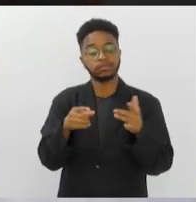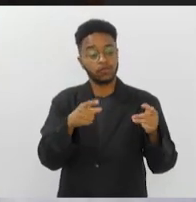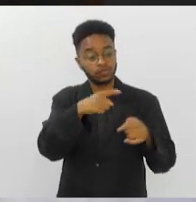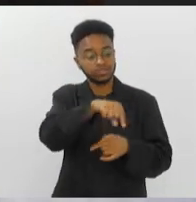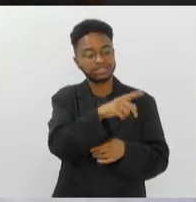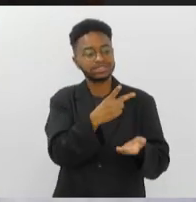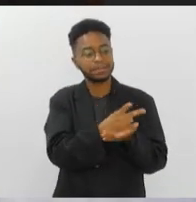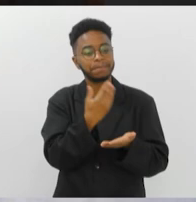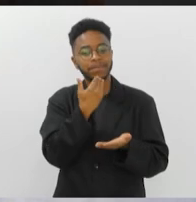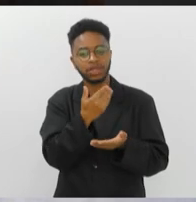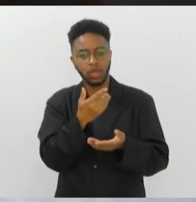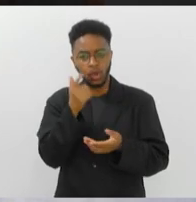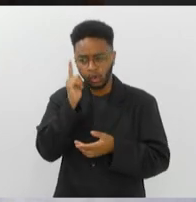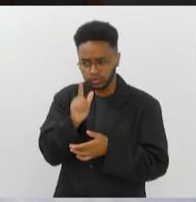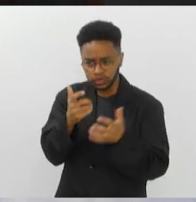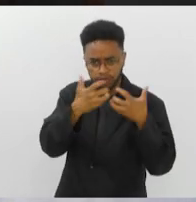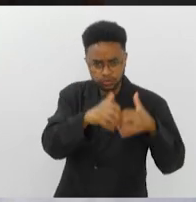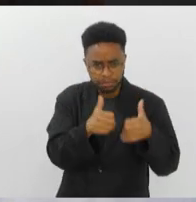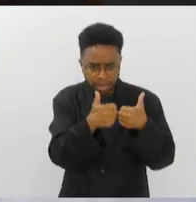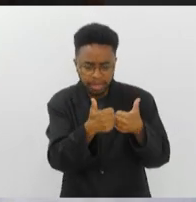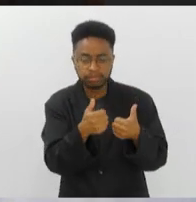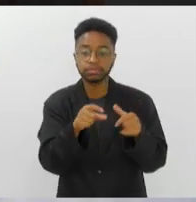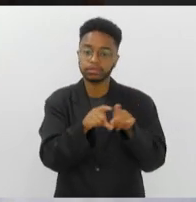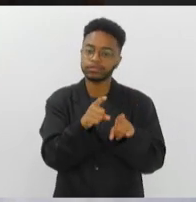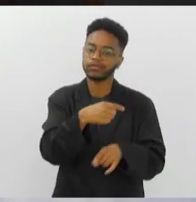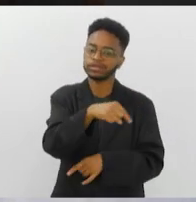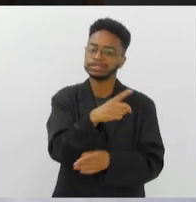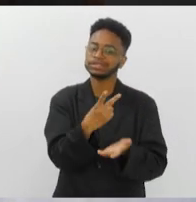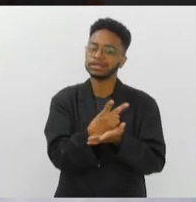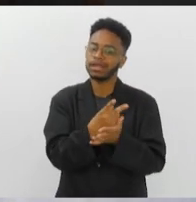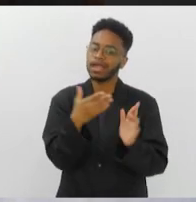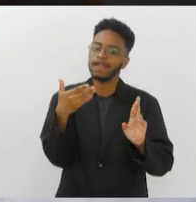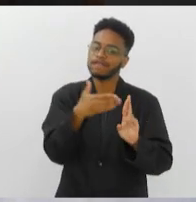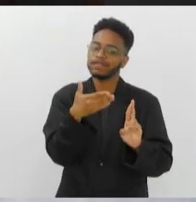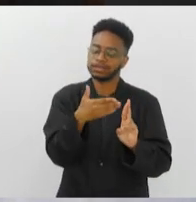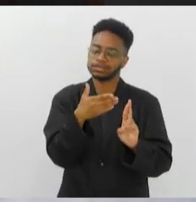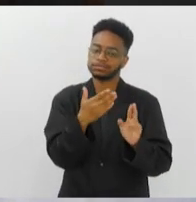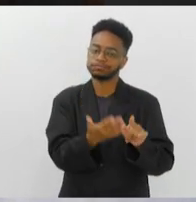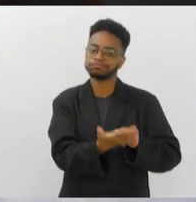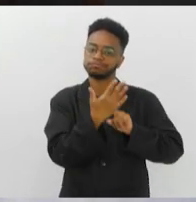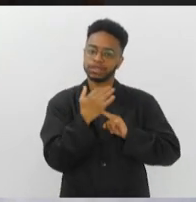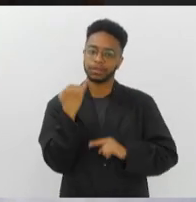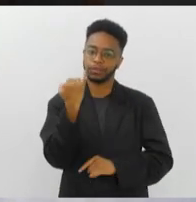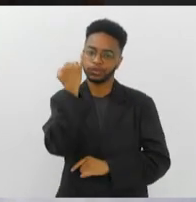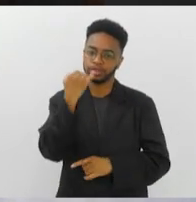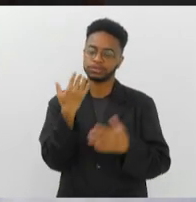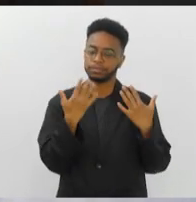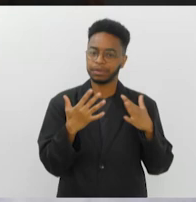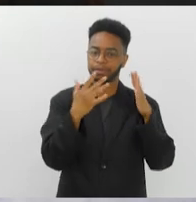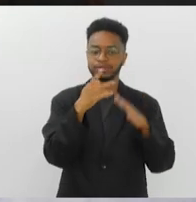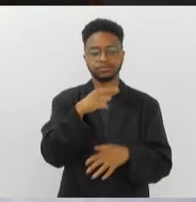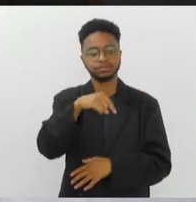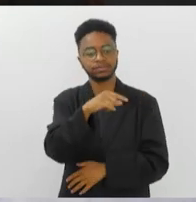está chegando na ponta, está funcionando, e vocês, uma referência importante para a gente, parabéns pelo trabalho.